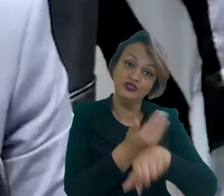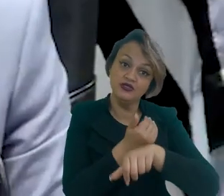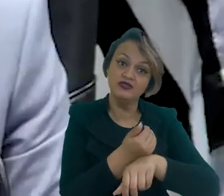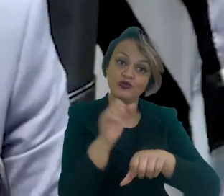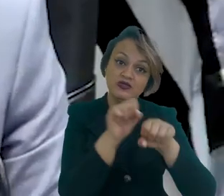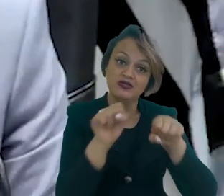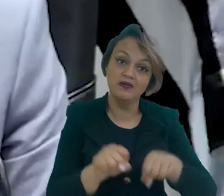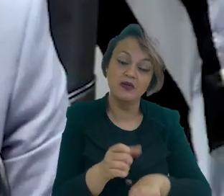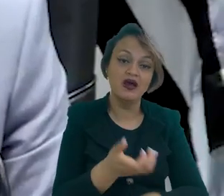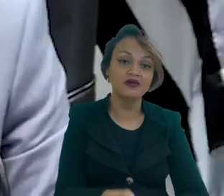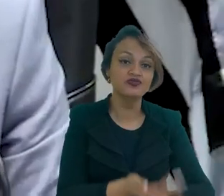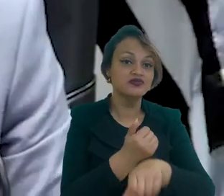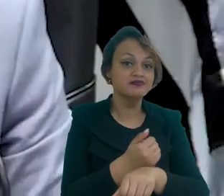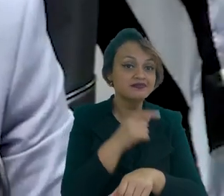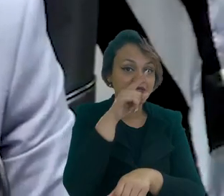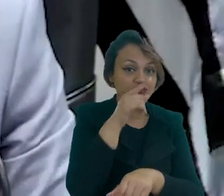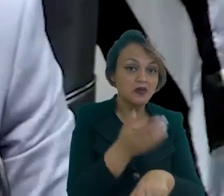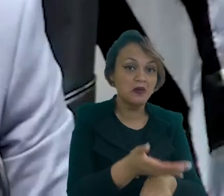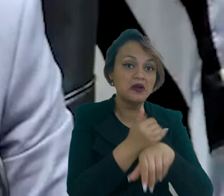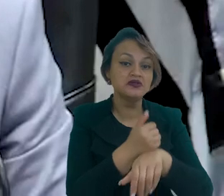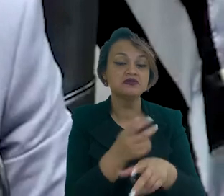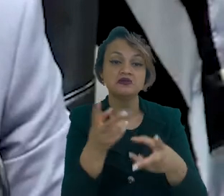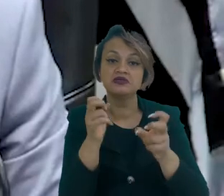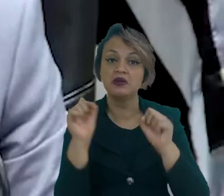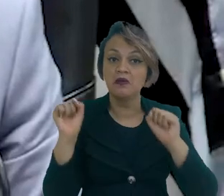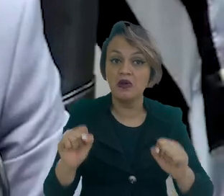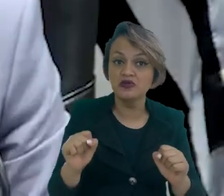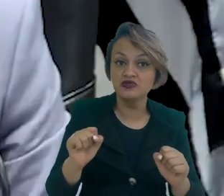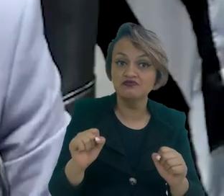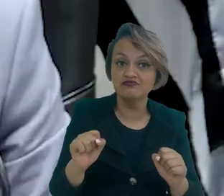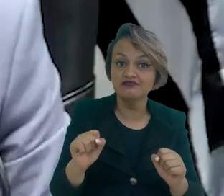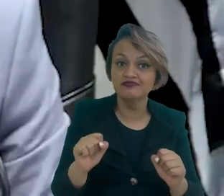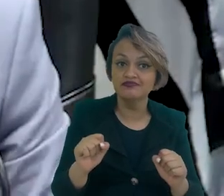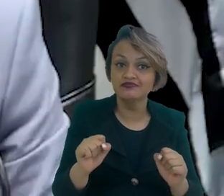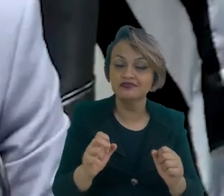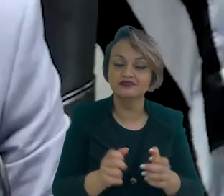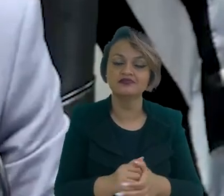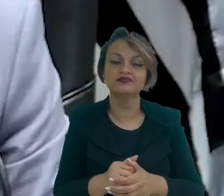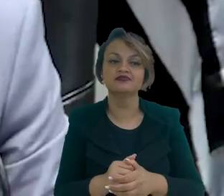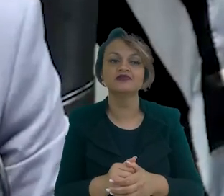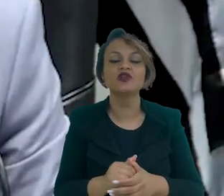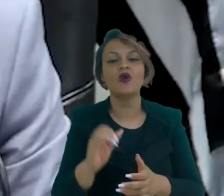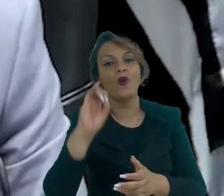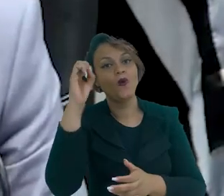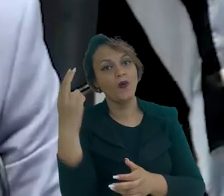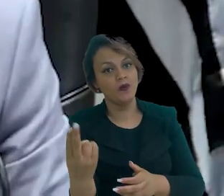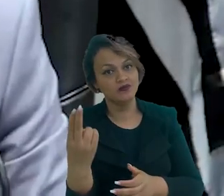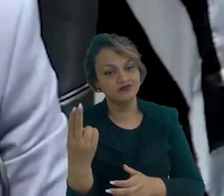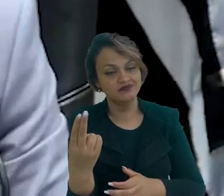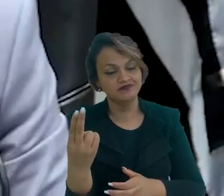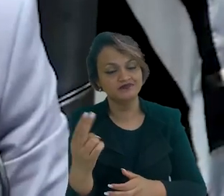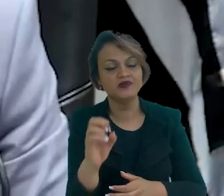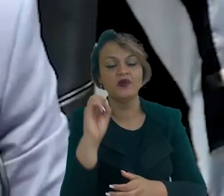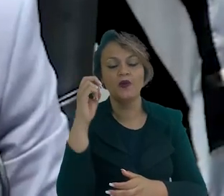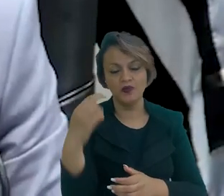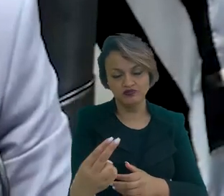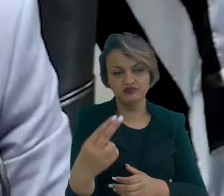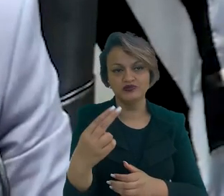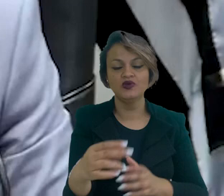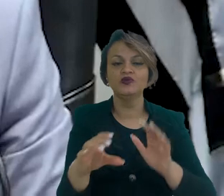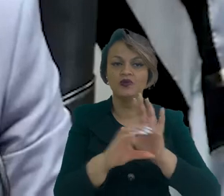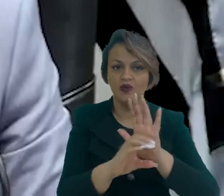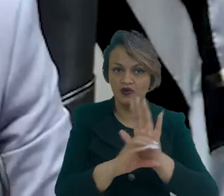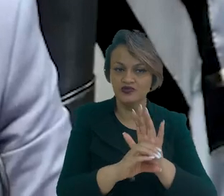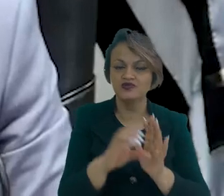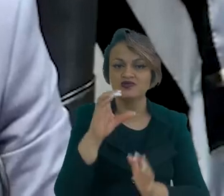esse risco podia ser pré determinado como um sistema consumerista então é um radicalismo do microssistema pressupõe um risco